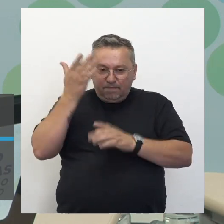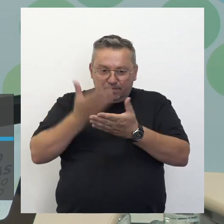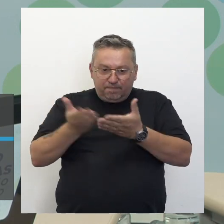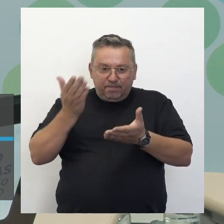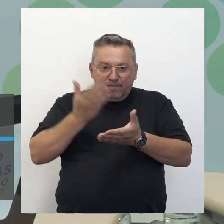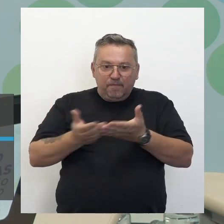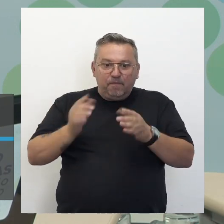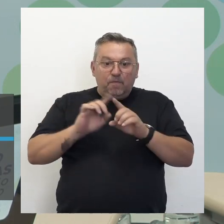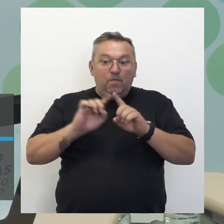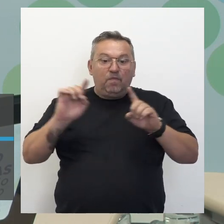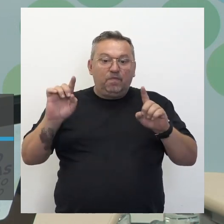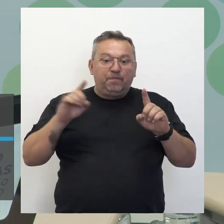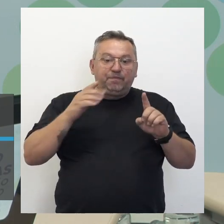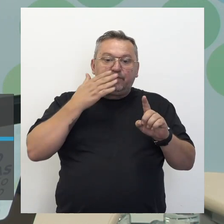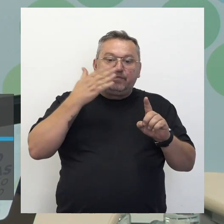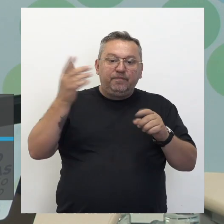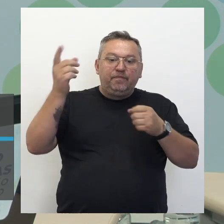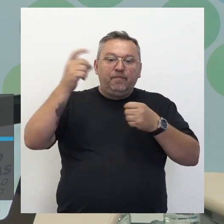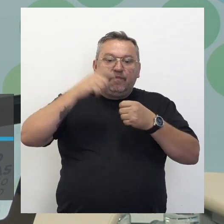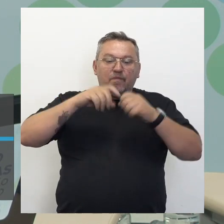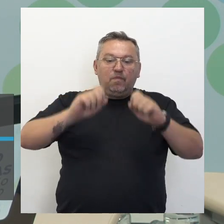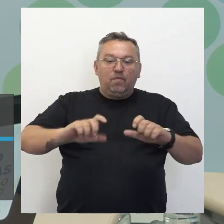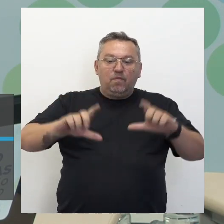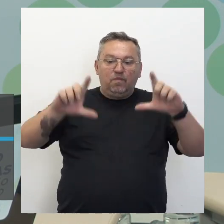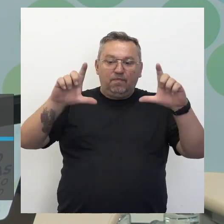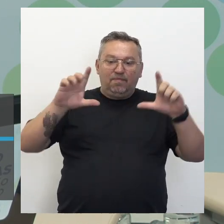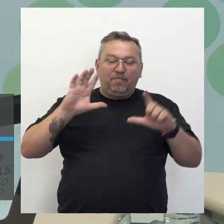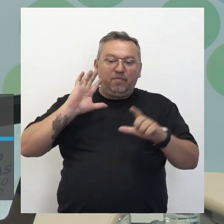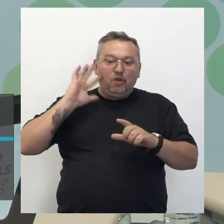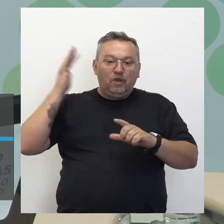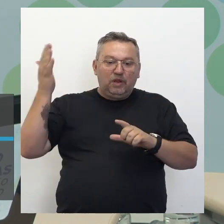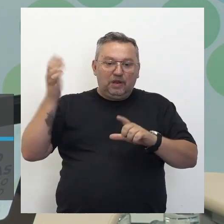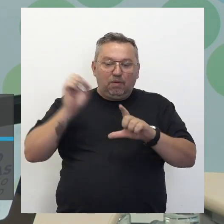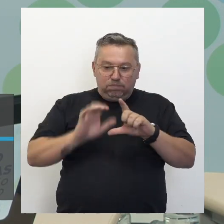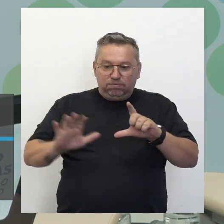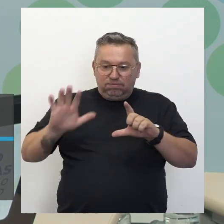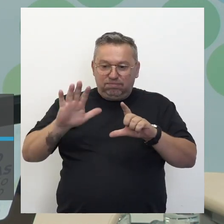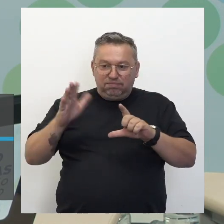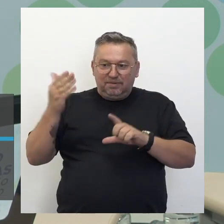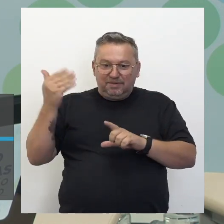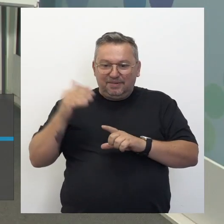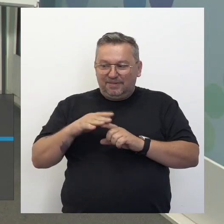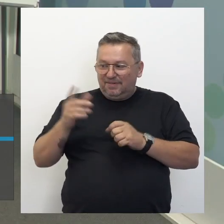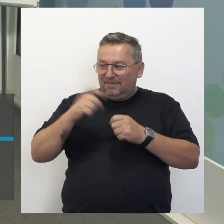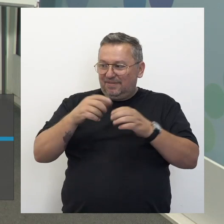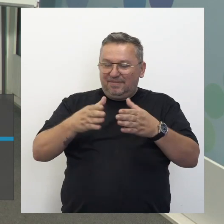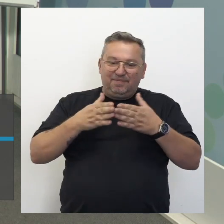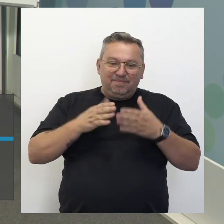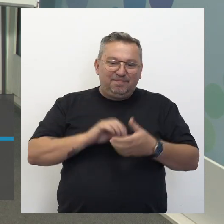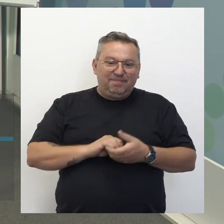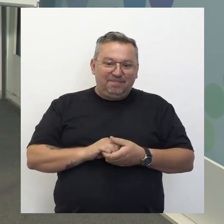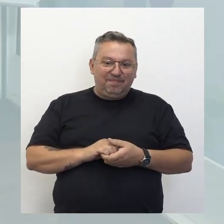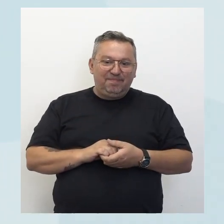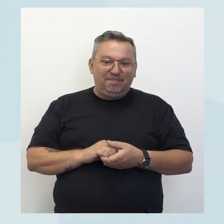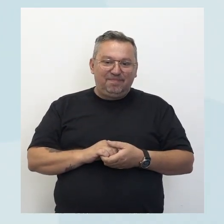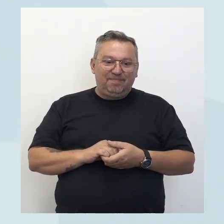perdendo, mas pediram para voltar a tela com a resolução do item A. Ah, você pode voltar, por favor? E é esse aí mesmo,